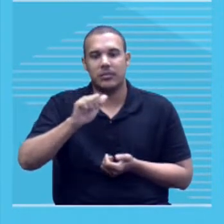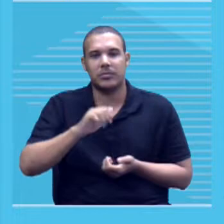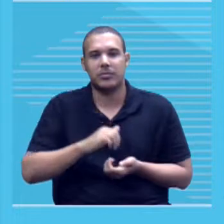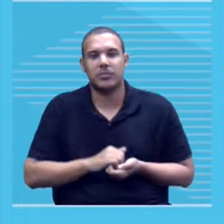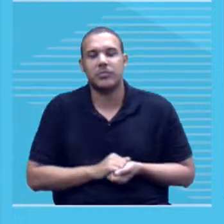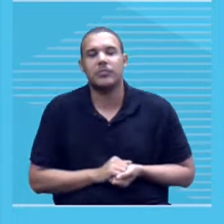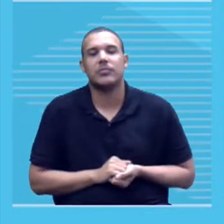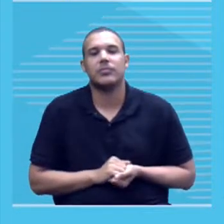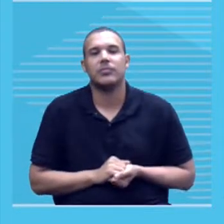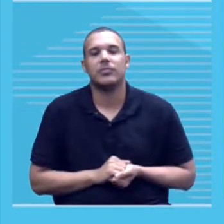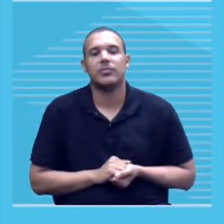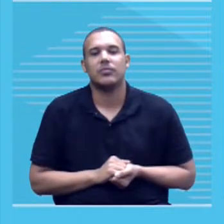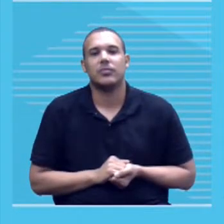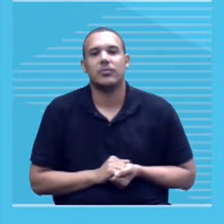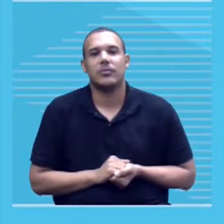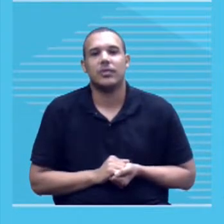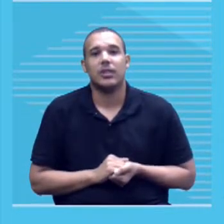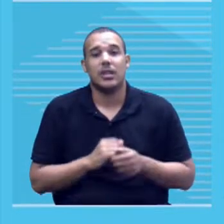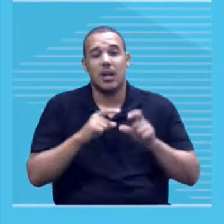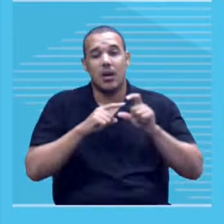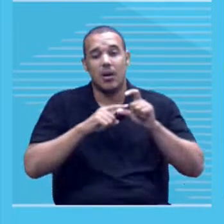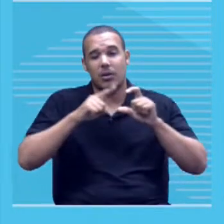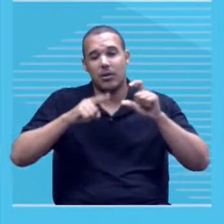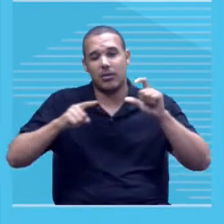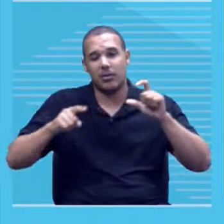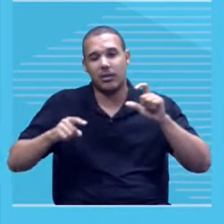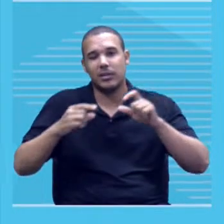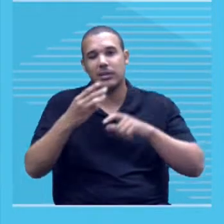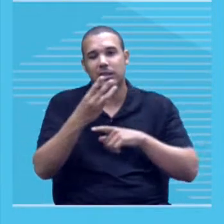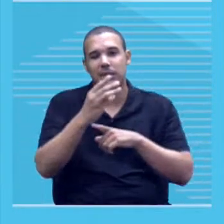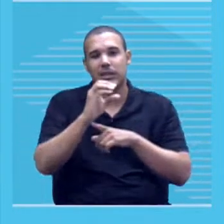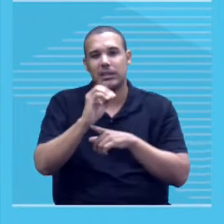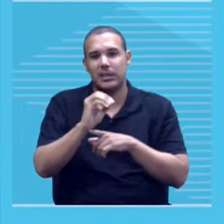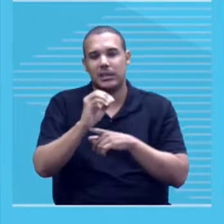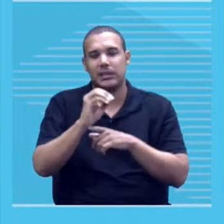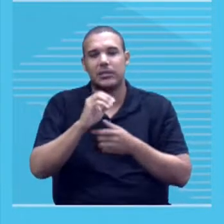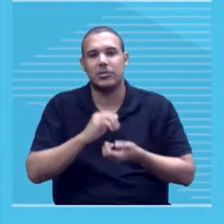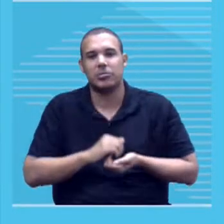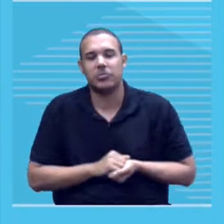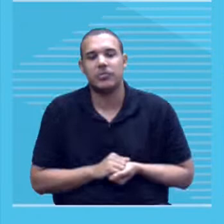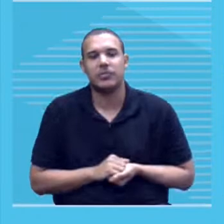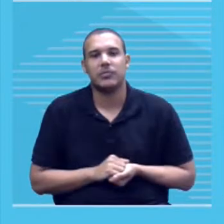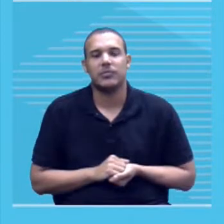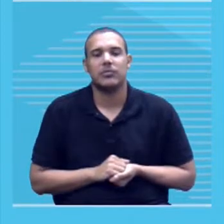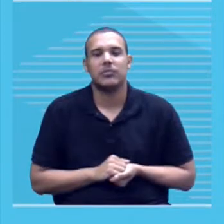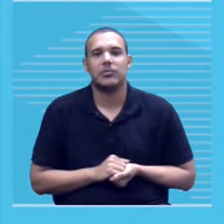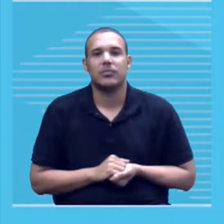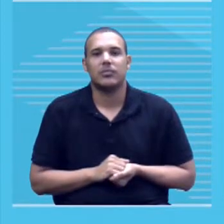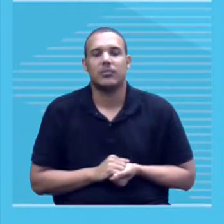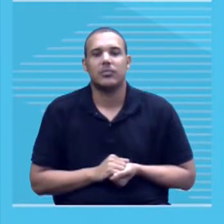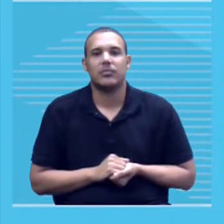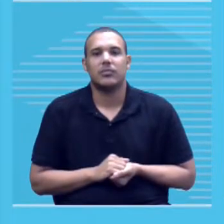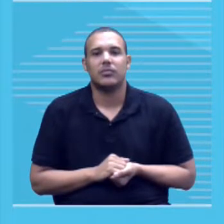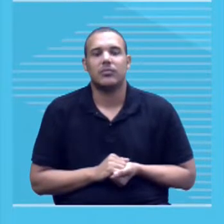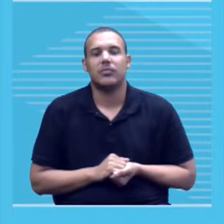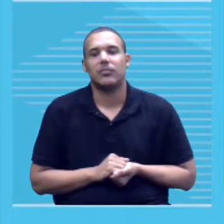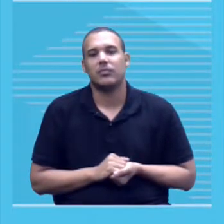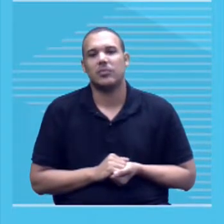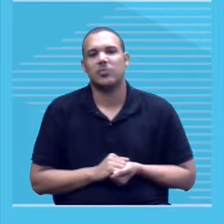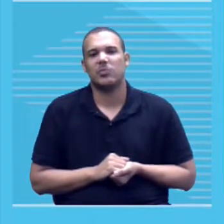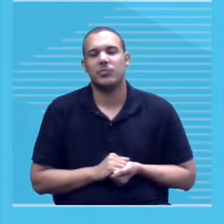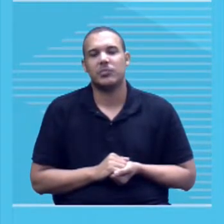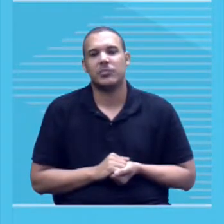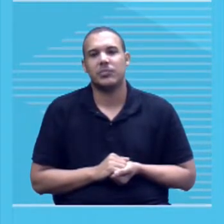mínimo adequado, seria uma corrente aí, né, de 30. Seria um disjuntor aí de 30, para que não haja risco de